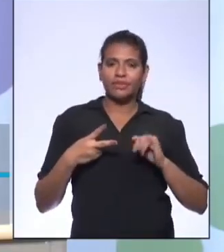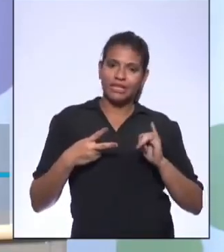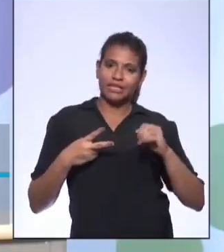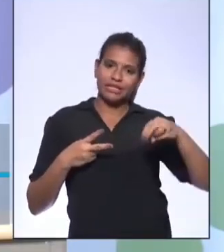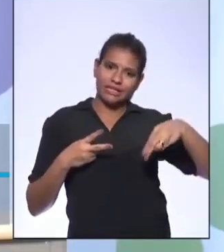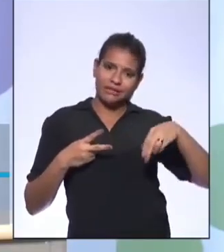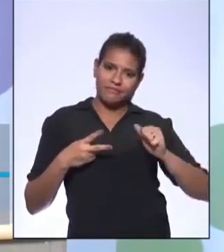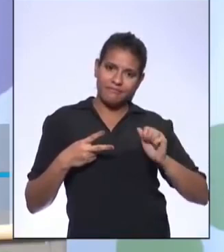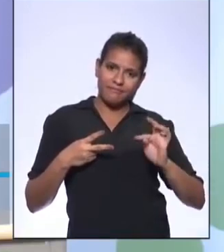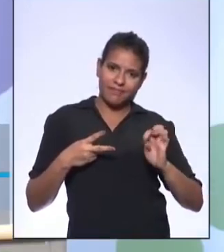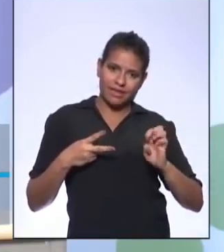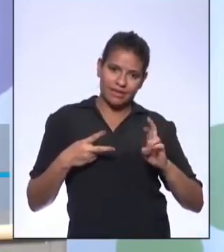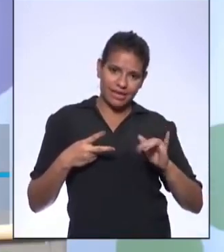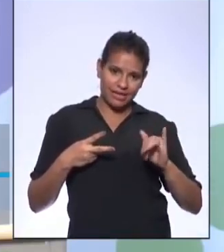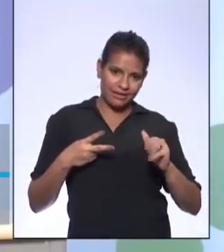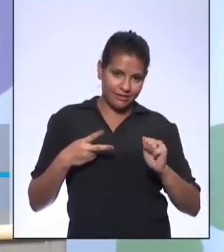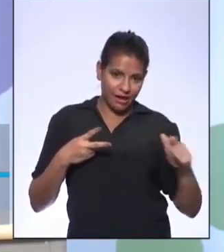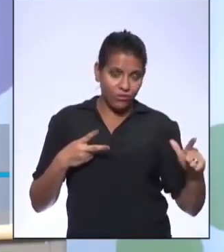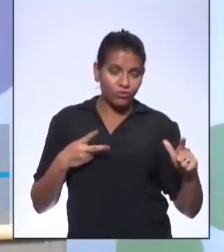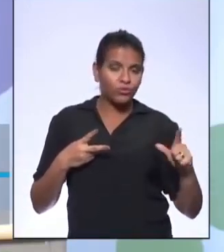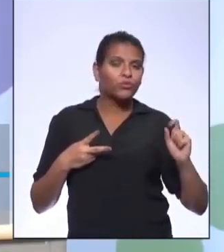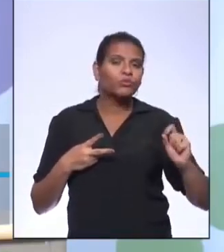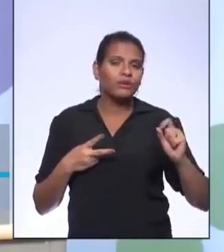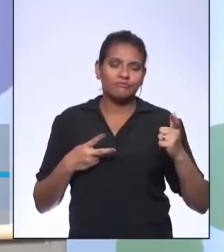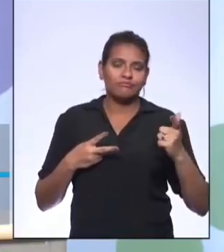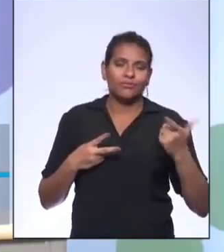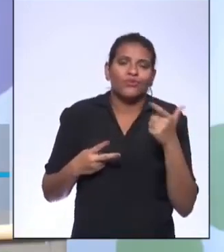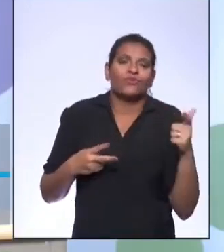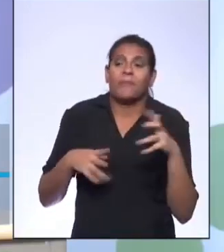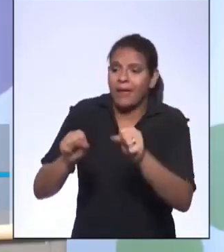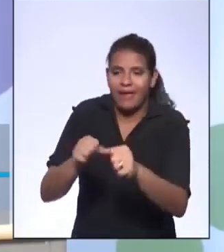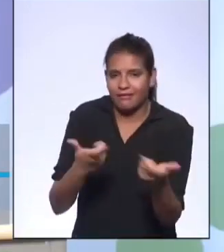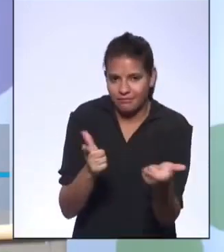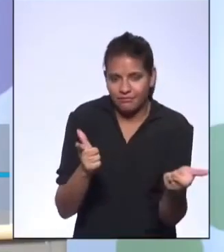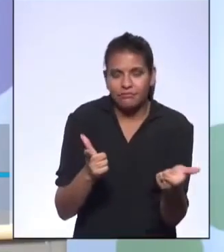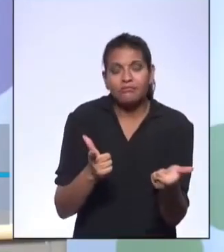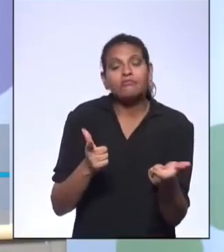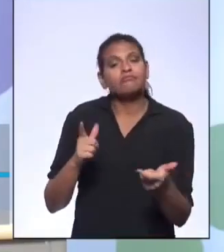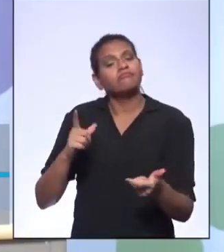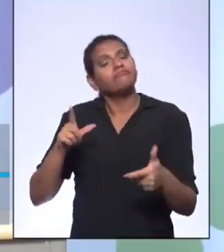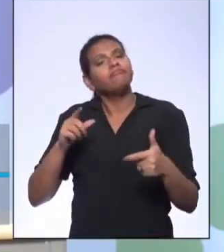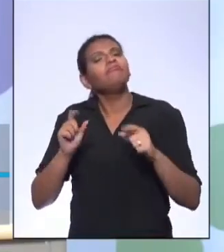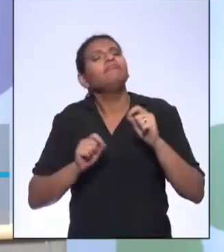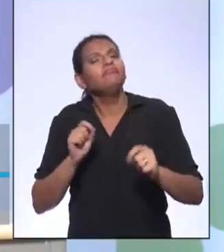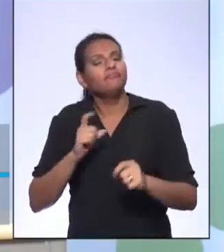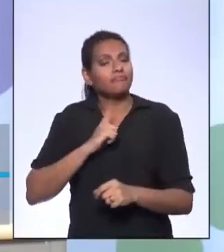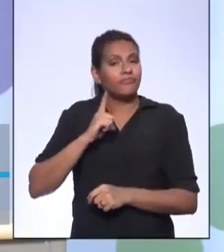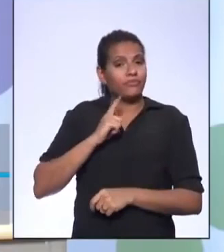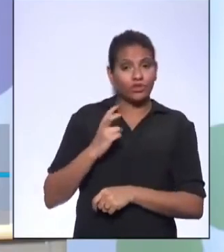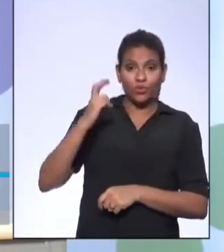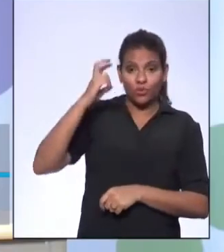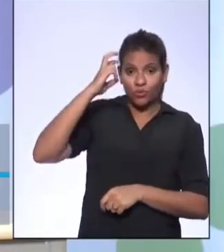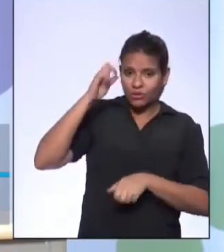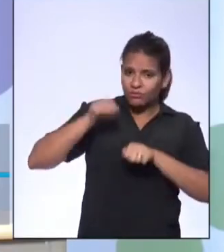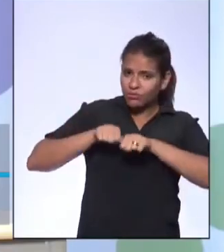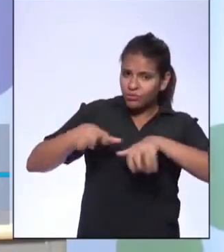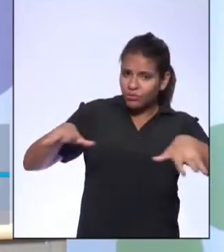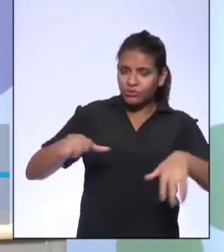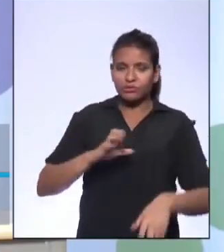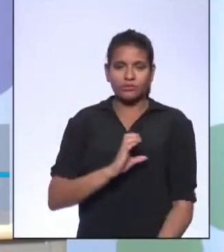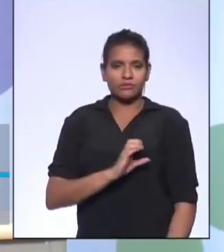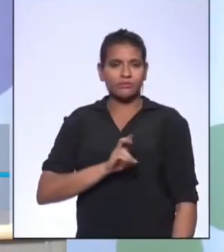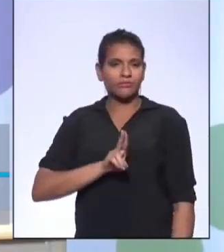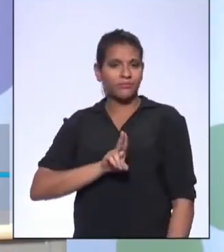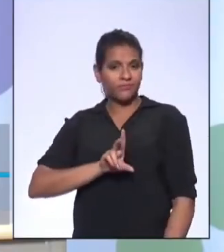cultura de massa, né? E nós discutimos que a cultura de massa, ela é um produto da indústria cultural. E a